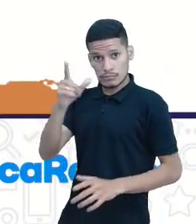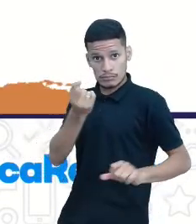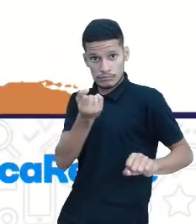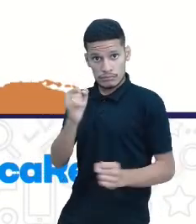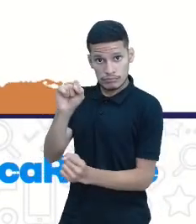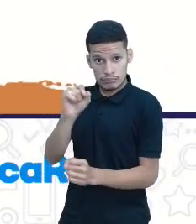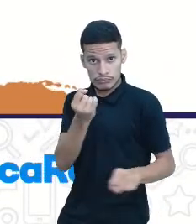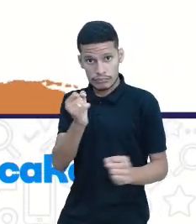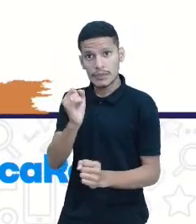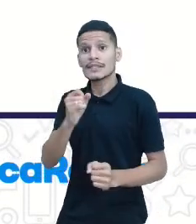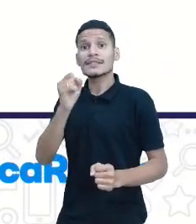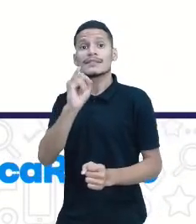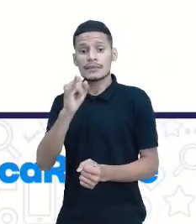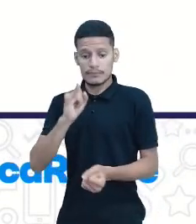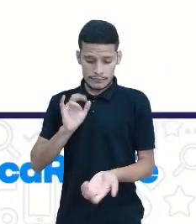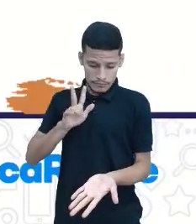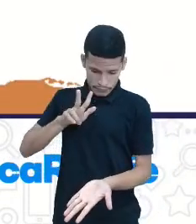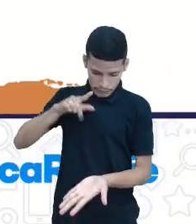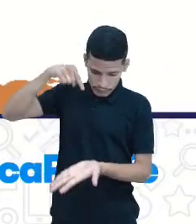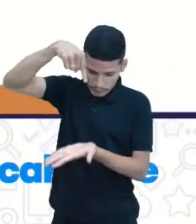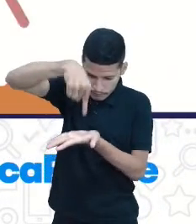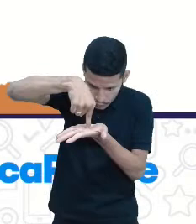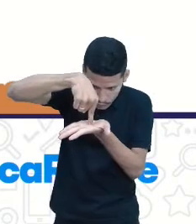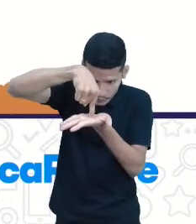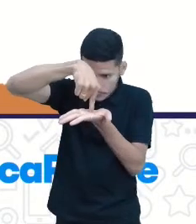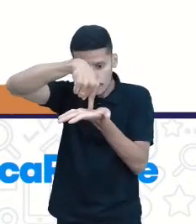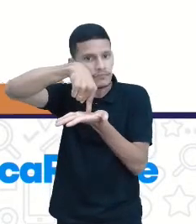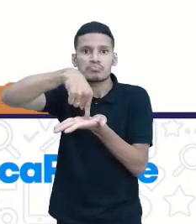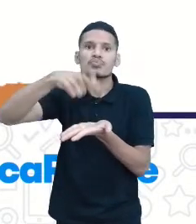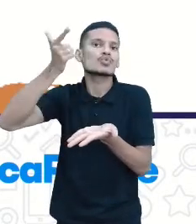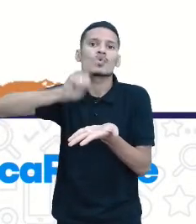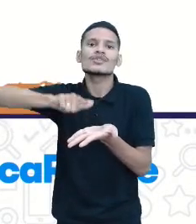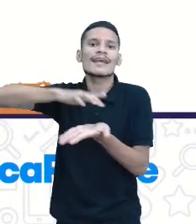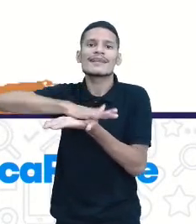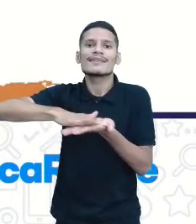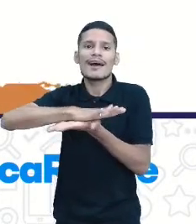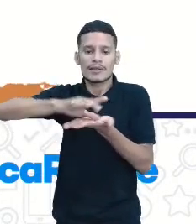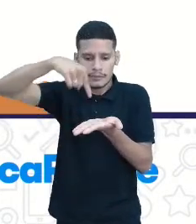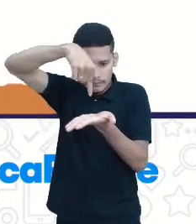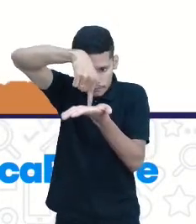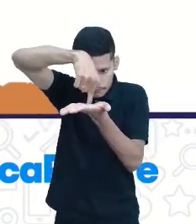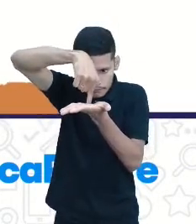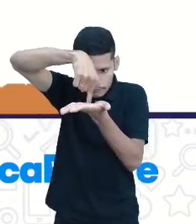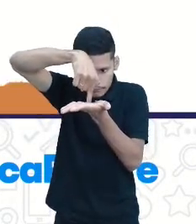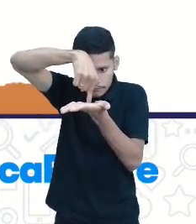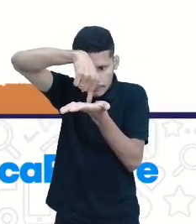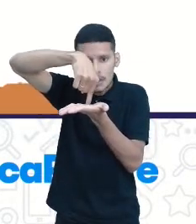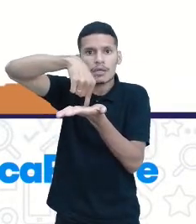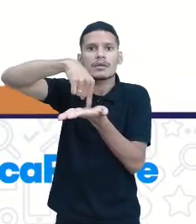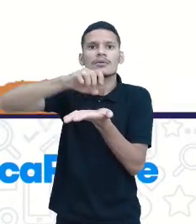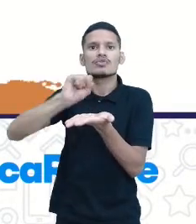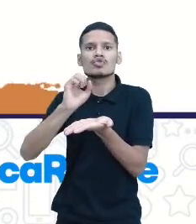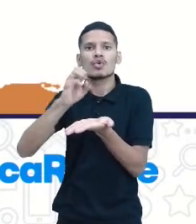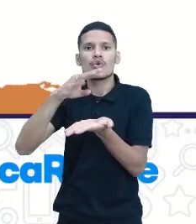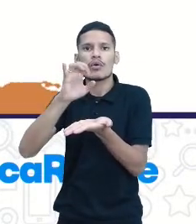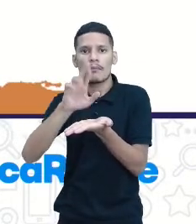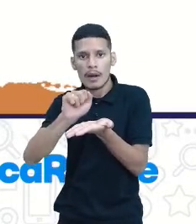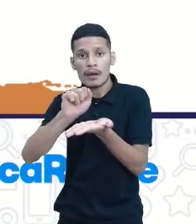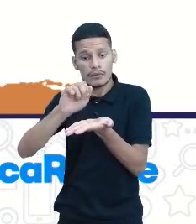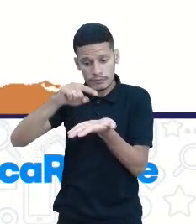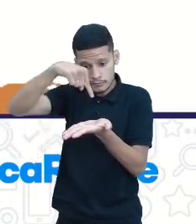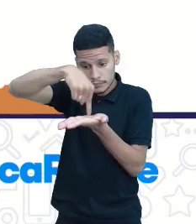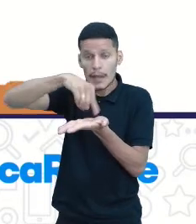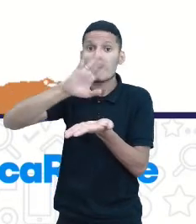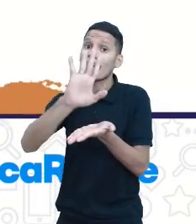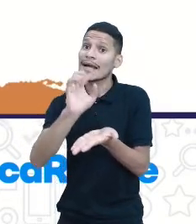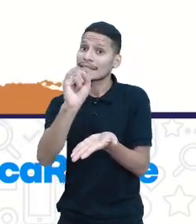ela estiver em pé, essa vassoura ela não projeta uma sombra. Mas se eu pegar o cabo dessa vassoura e colocar